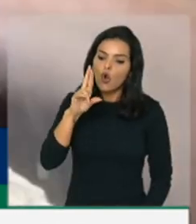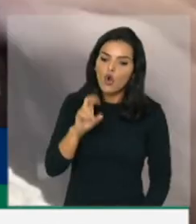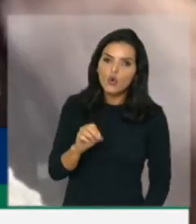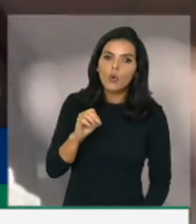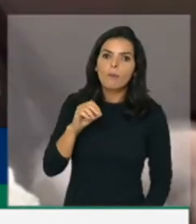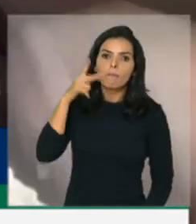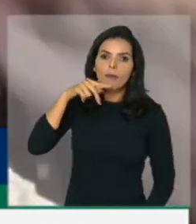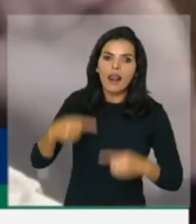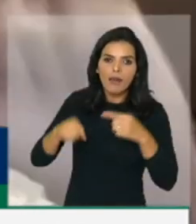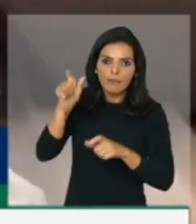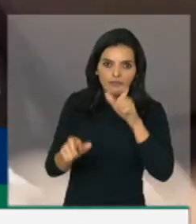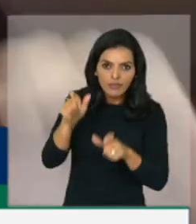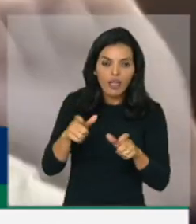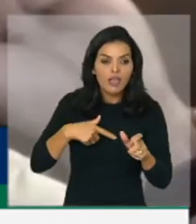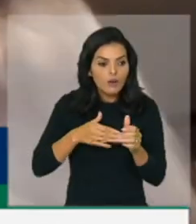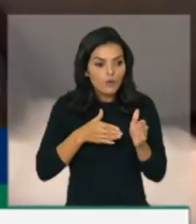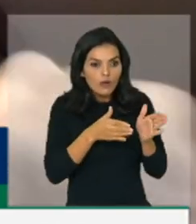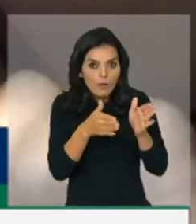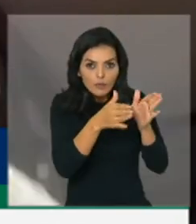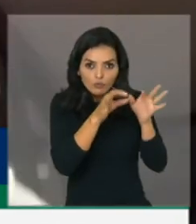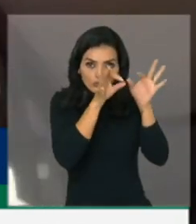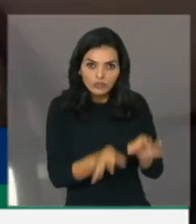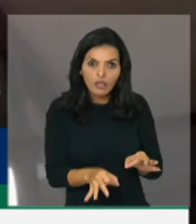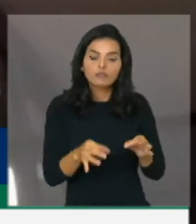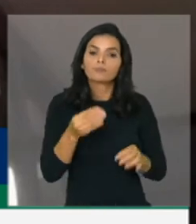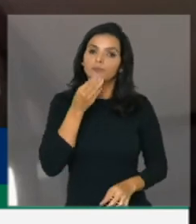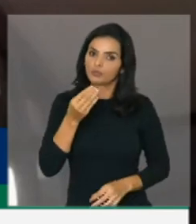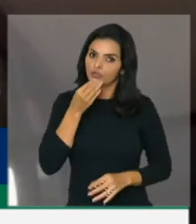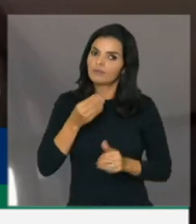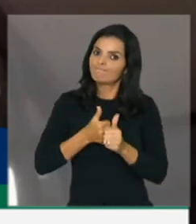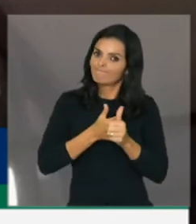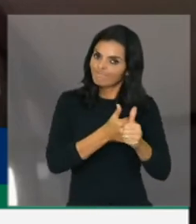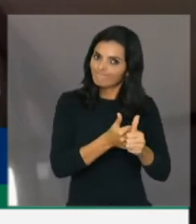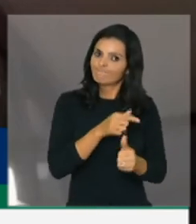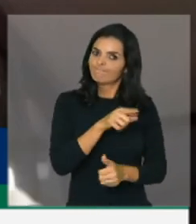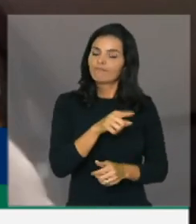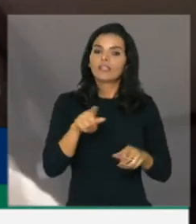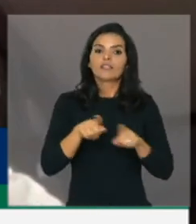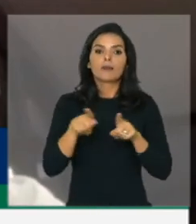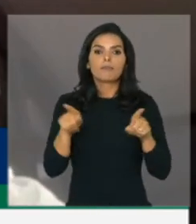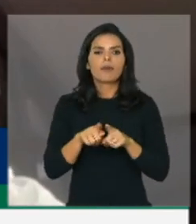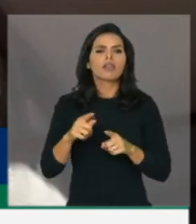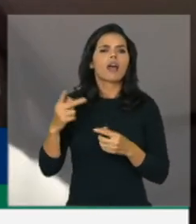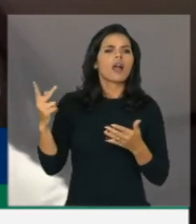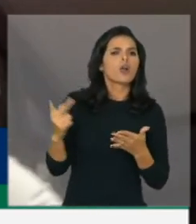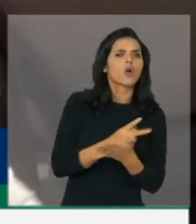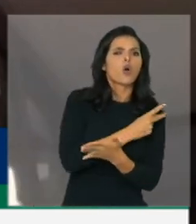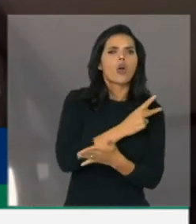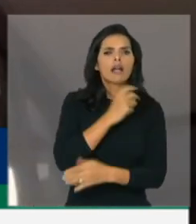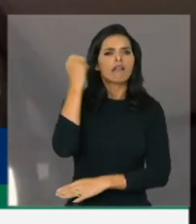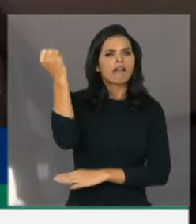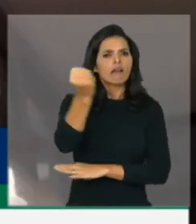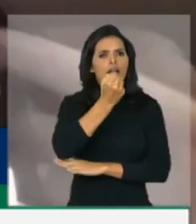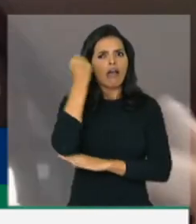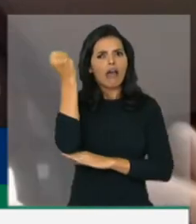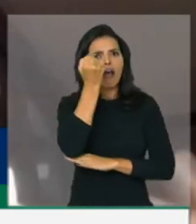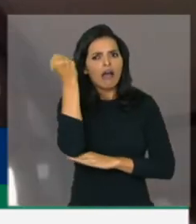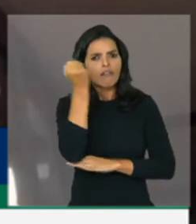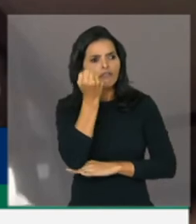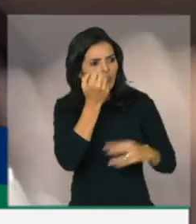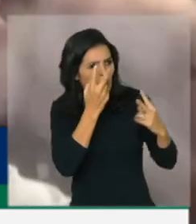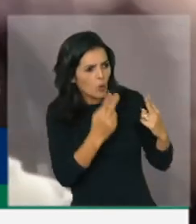certo, o caminho correto que deveria ser seguido nesse caso. Assim como outros casos tão graves quanto esse, ou até